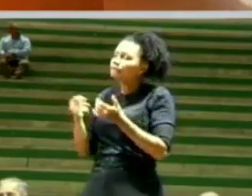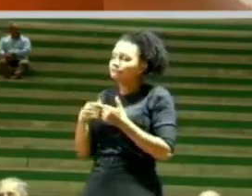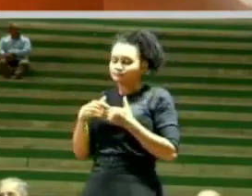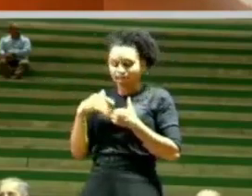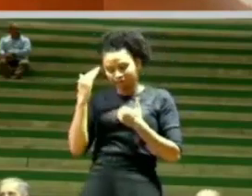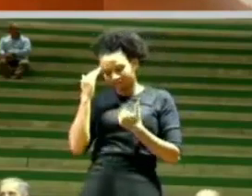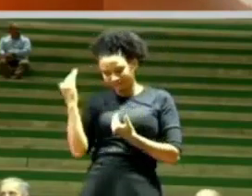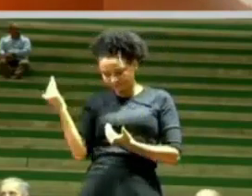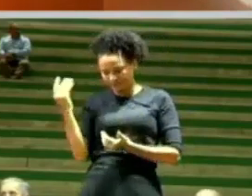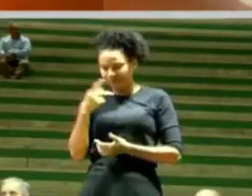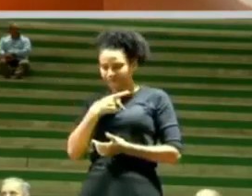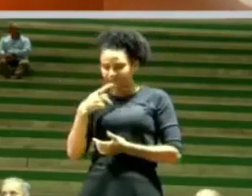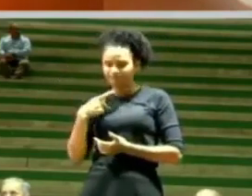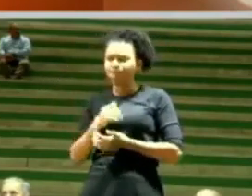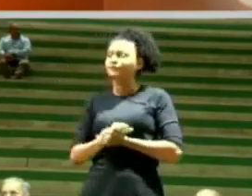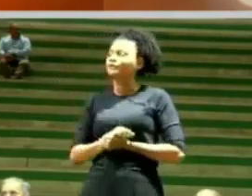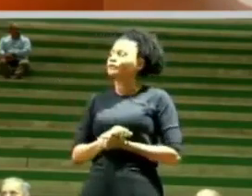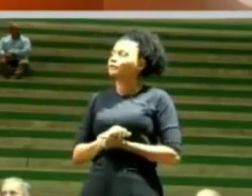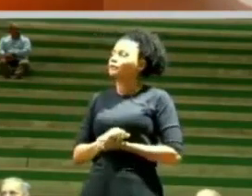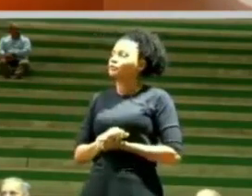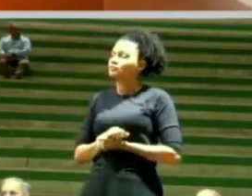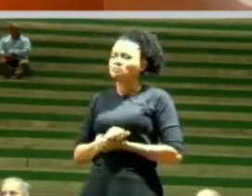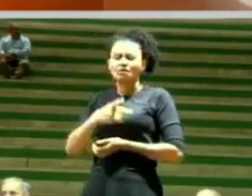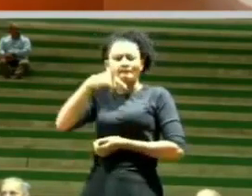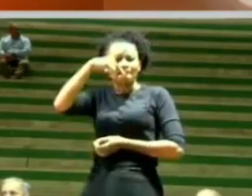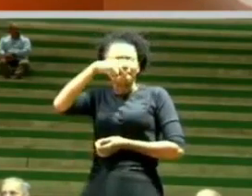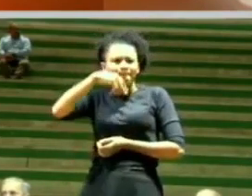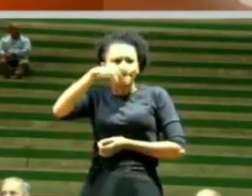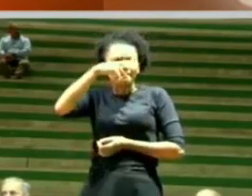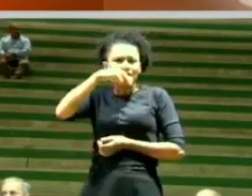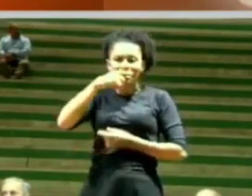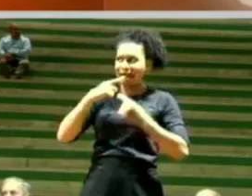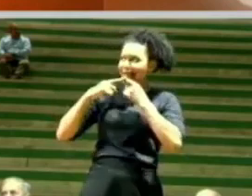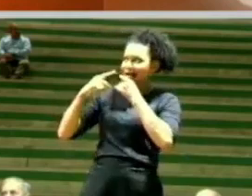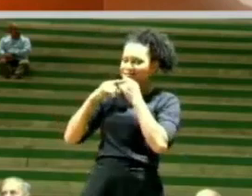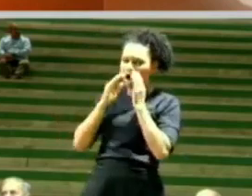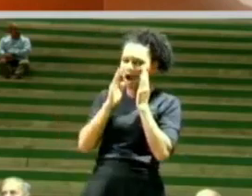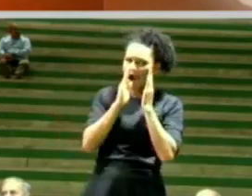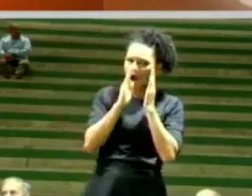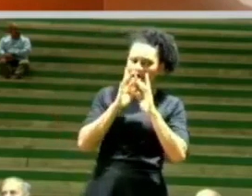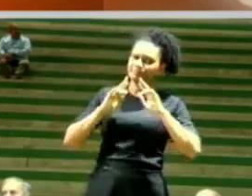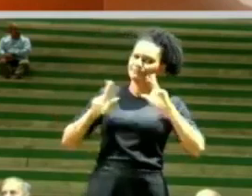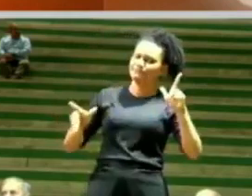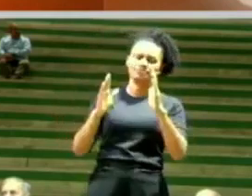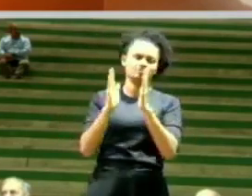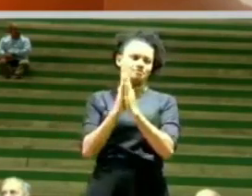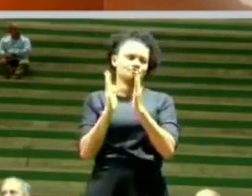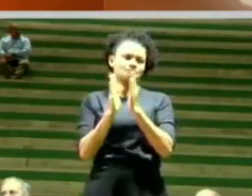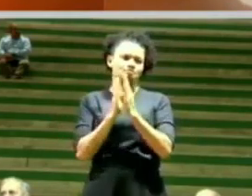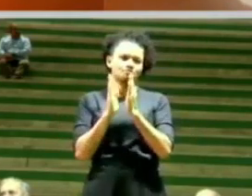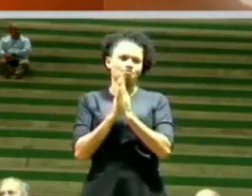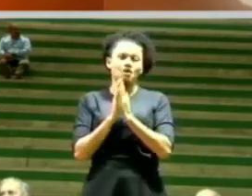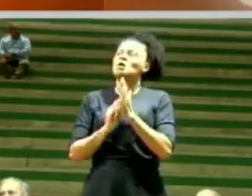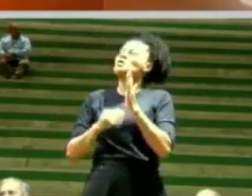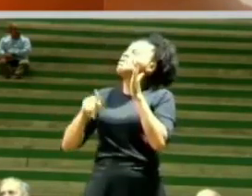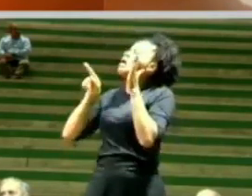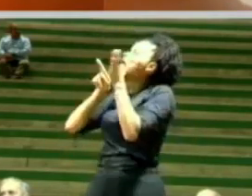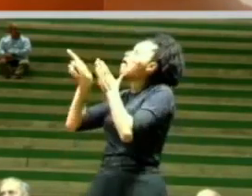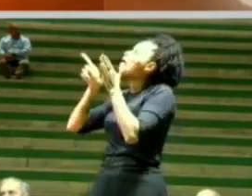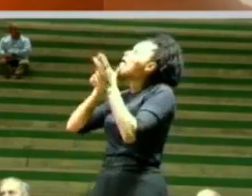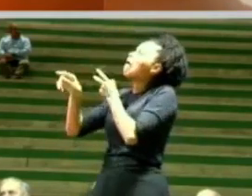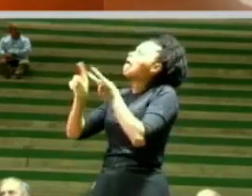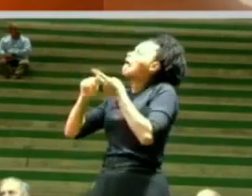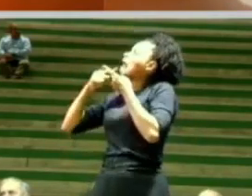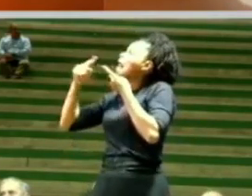Obrigado, pastor. Muito obrigado. Não é o mesmo que orar. Uma coisa é questionar,